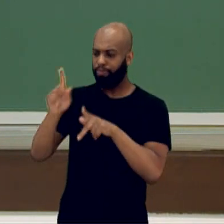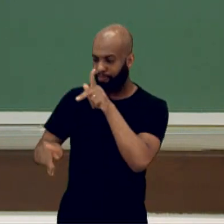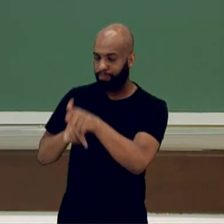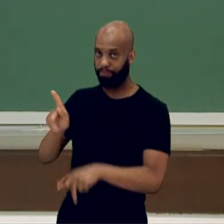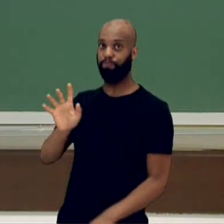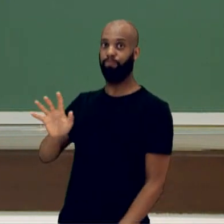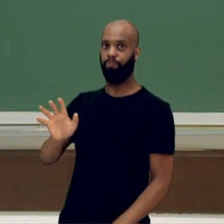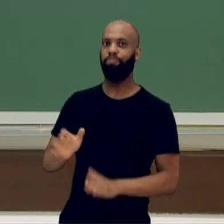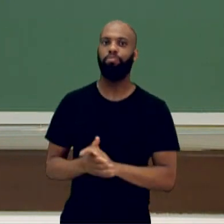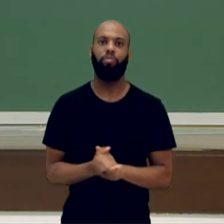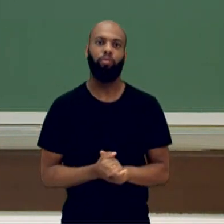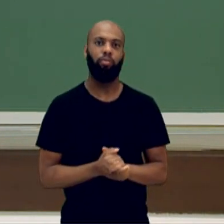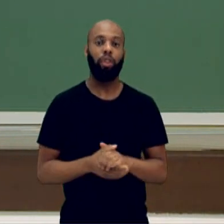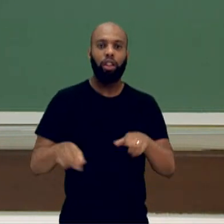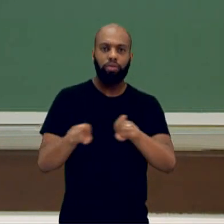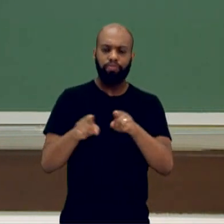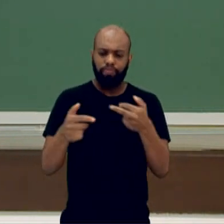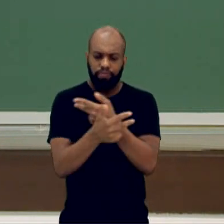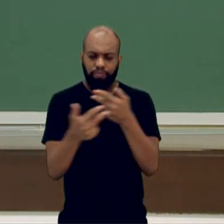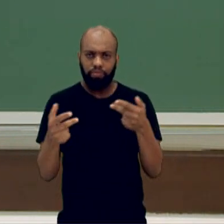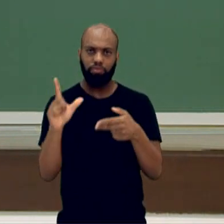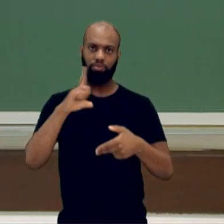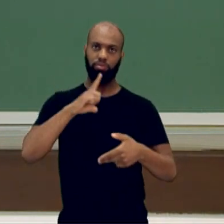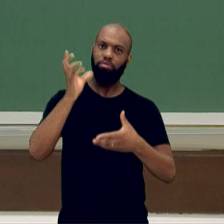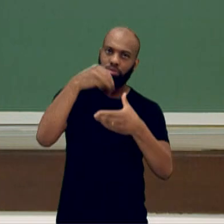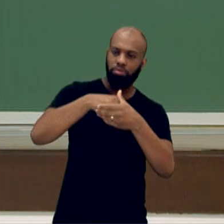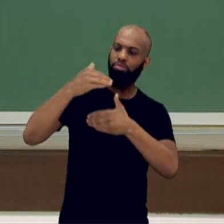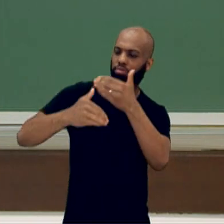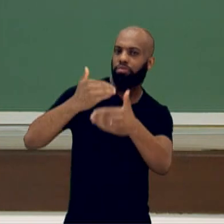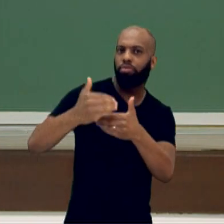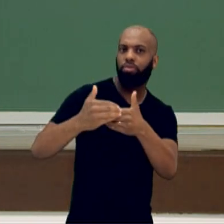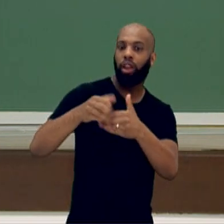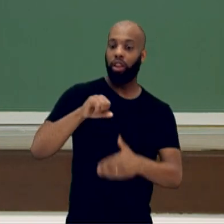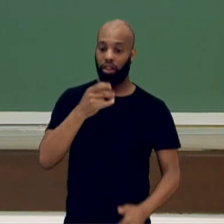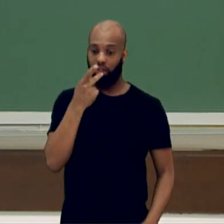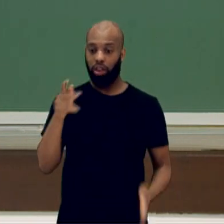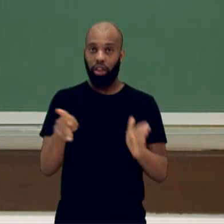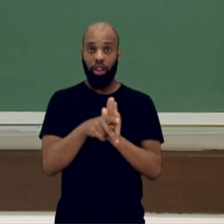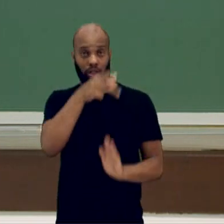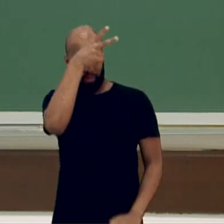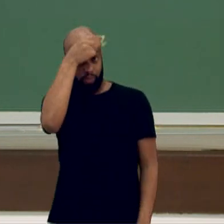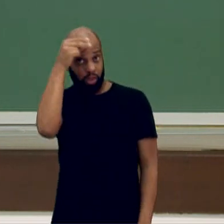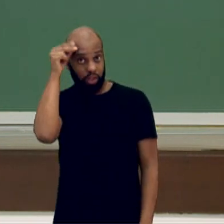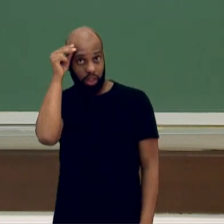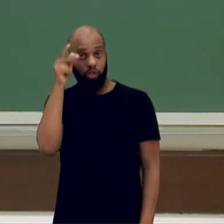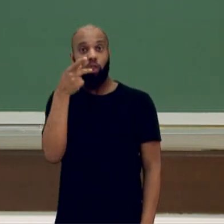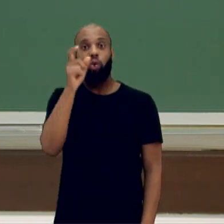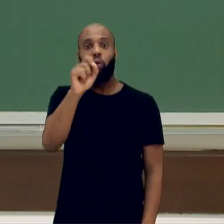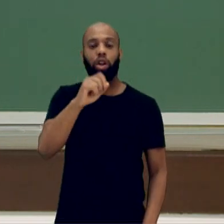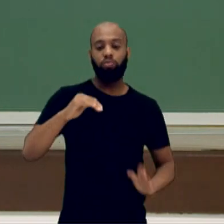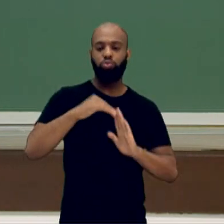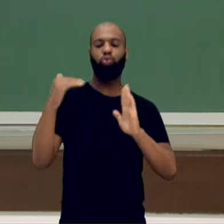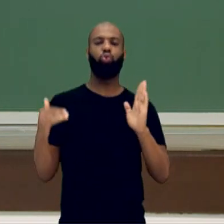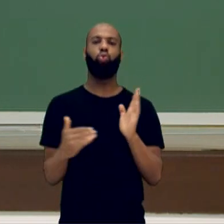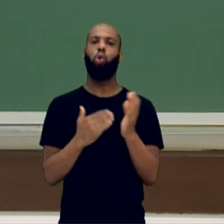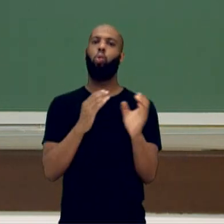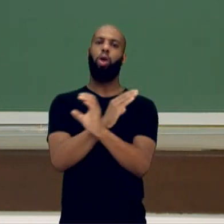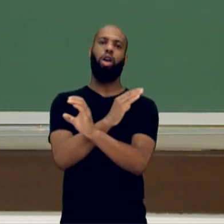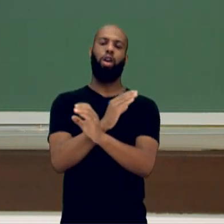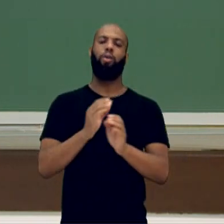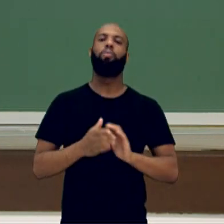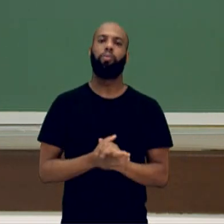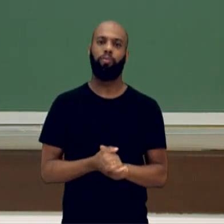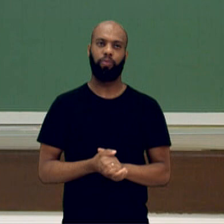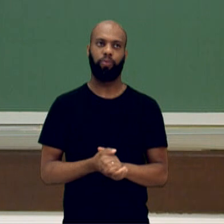população, certo? E as atividades que se desenvolvem ali. Quando eu falo em município, eu estou falando do todo nesse